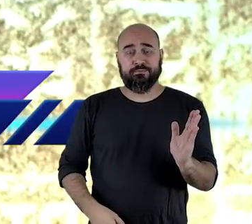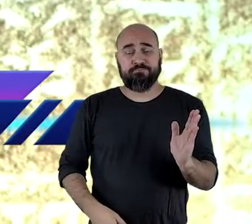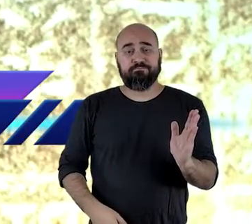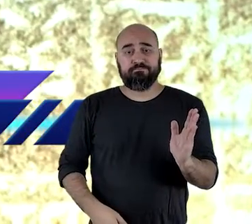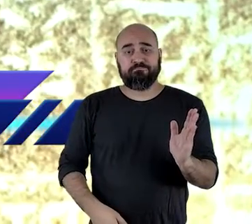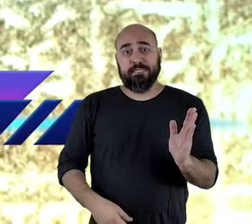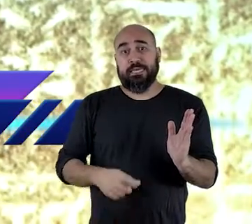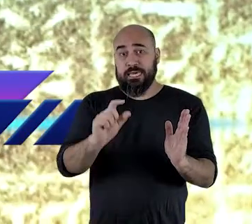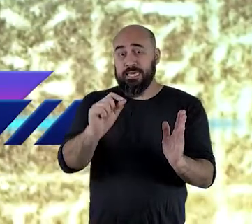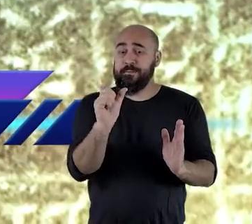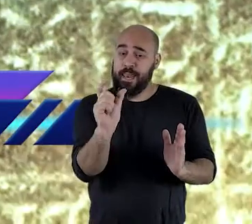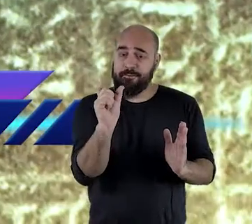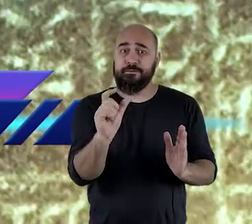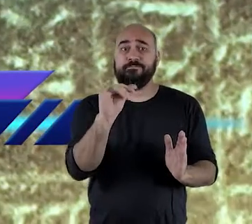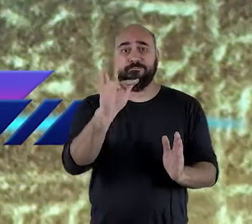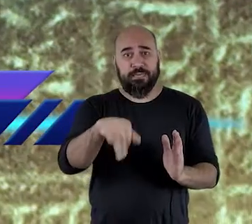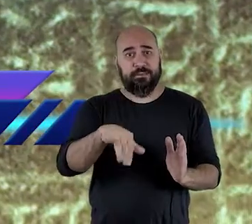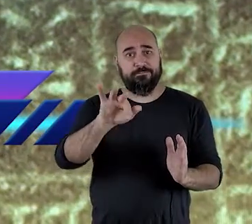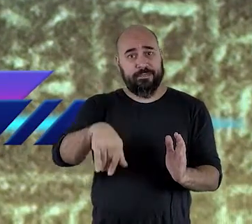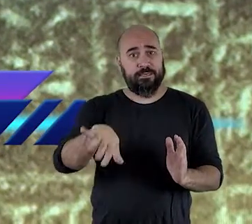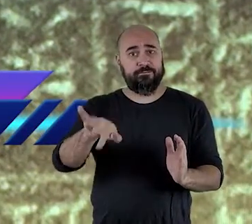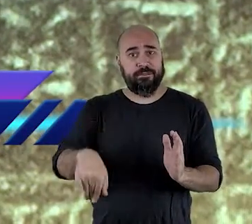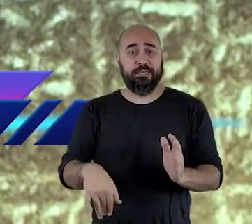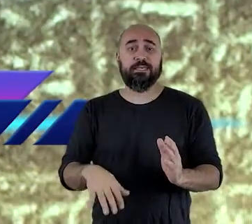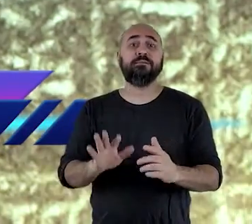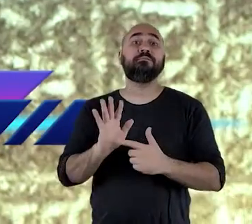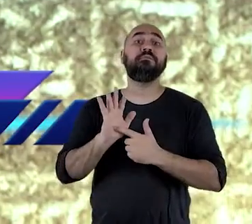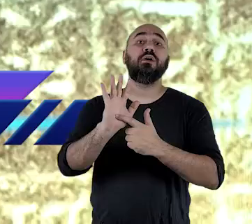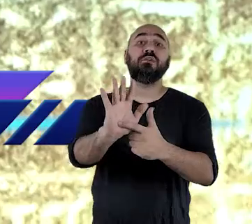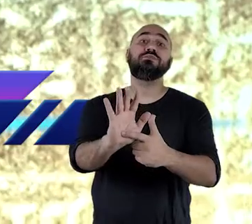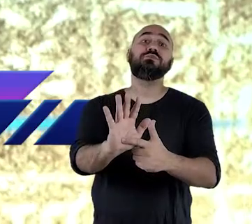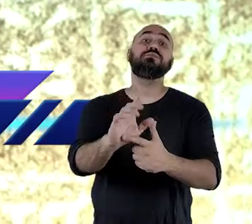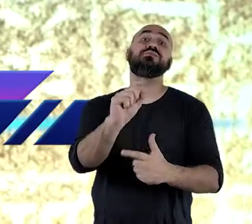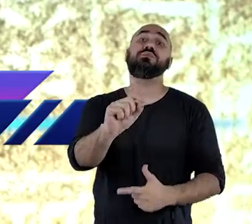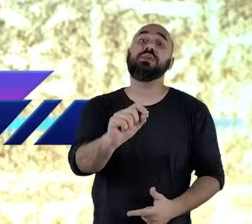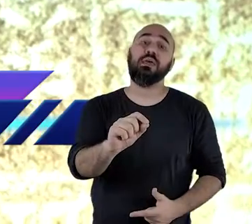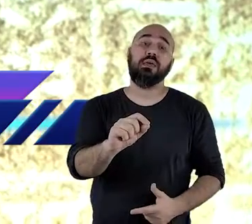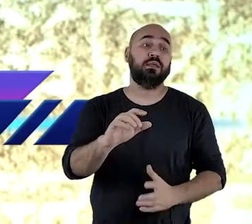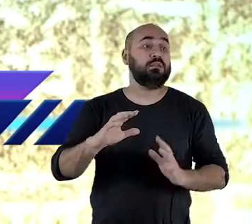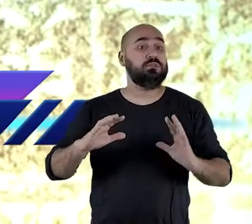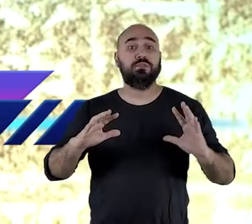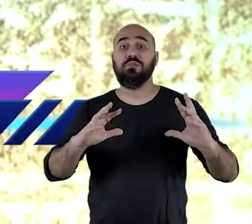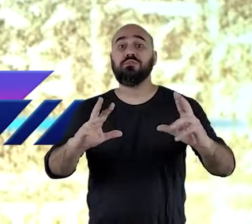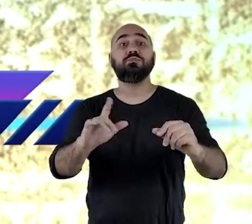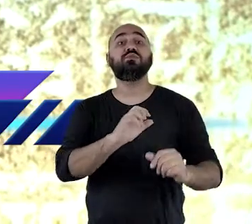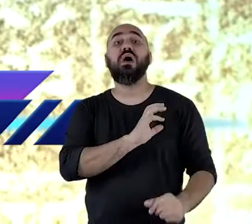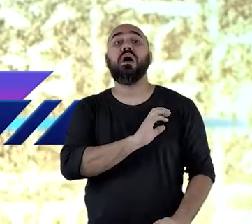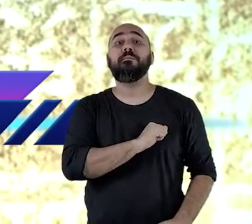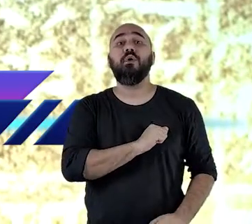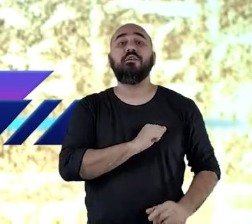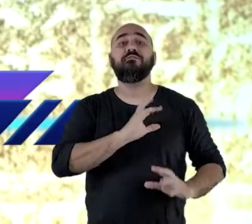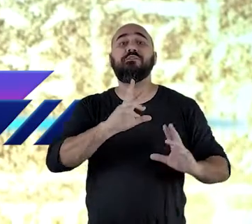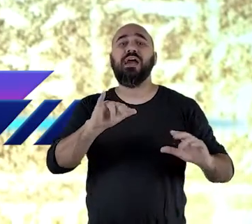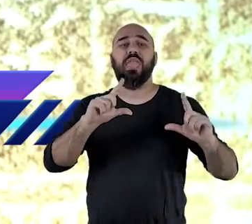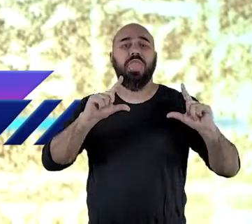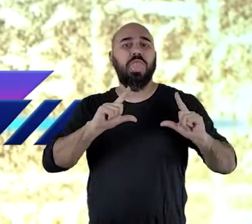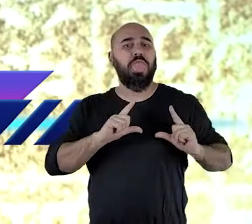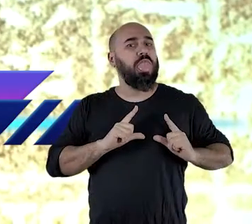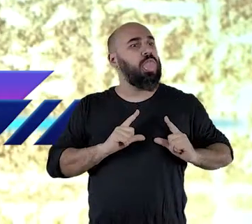essa repetição da palavra fim, apontando para o esfriamento do amor